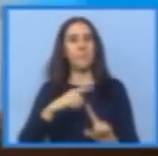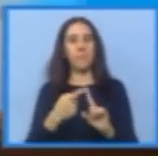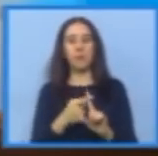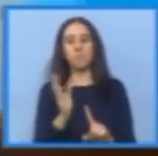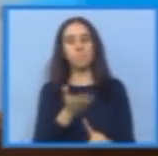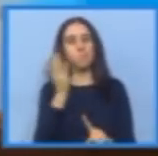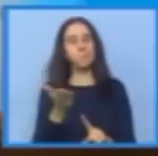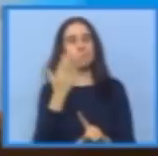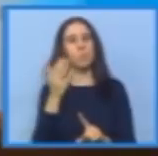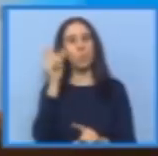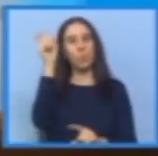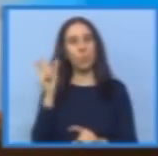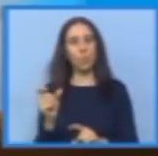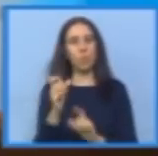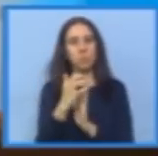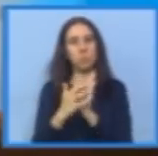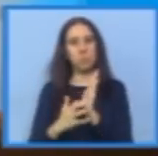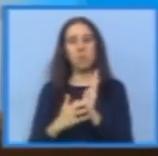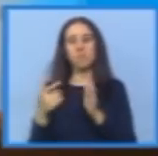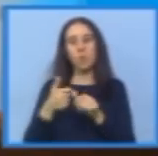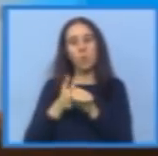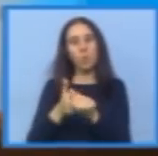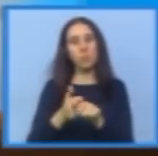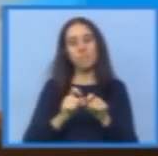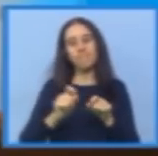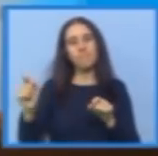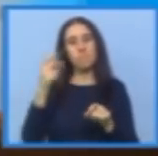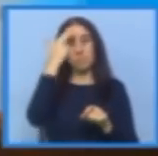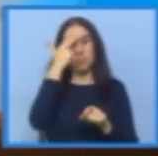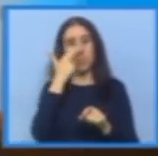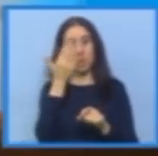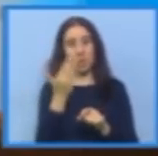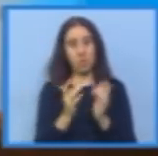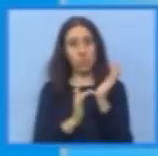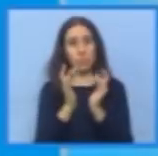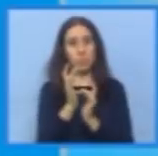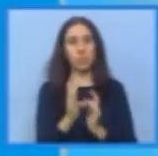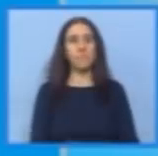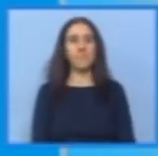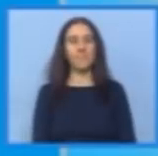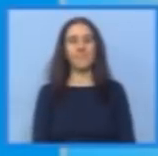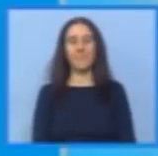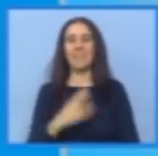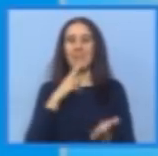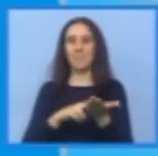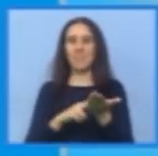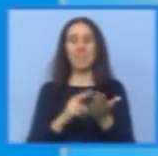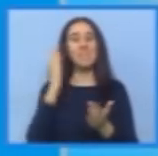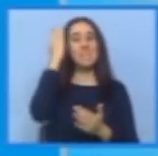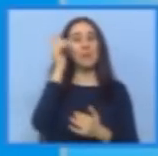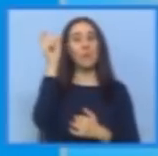litúrgico. Há um evangelista que nos conduz pela história de Jesus? É verdade. São Marcos é o Evangelho mais